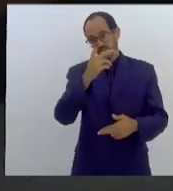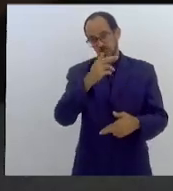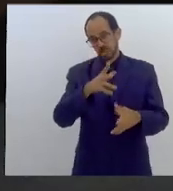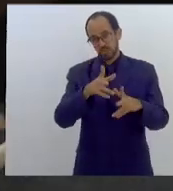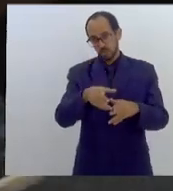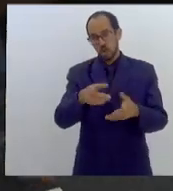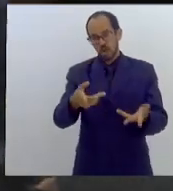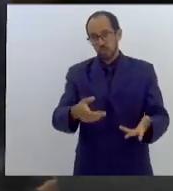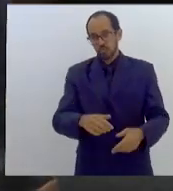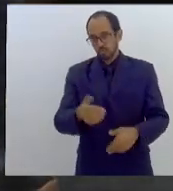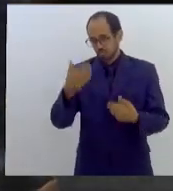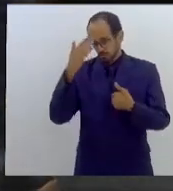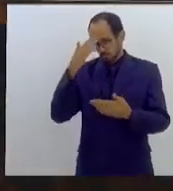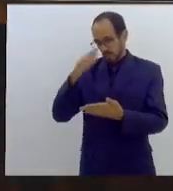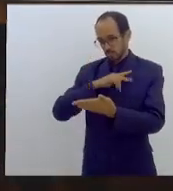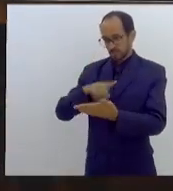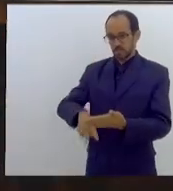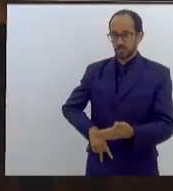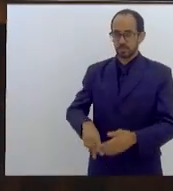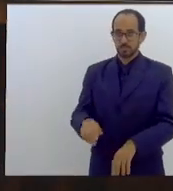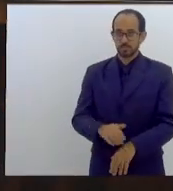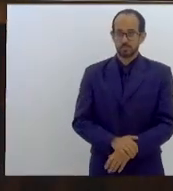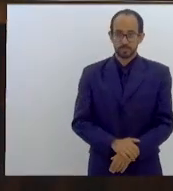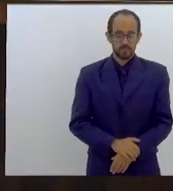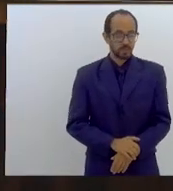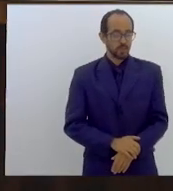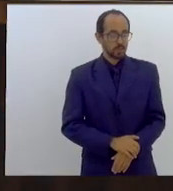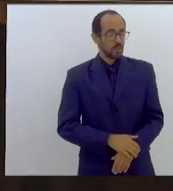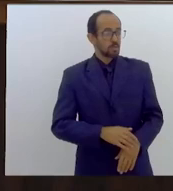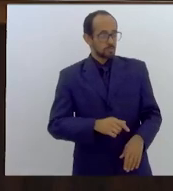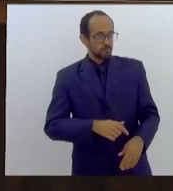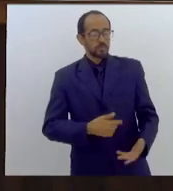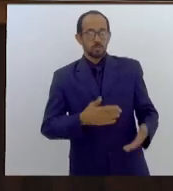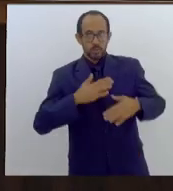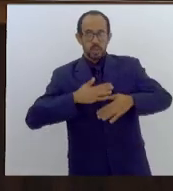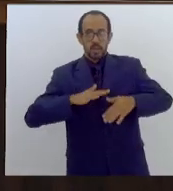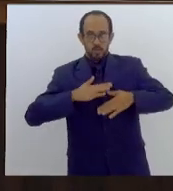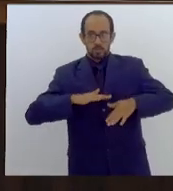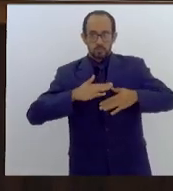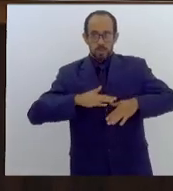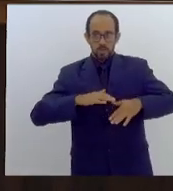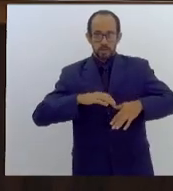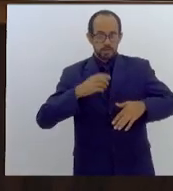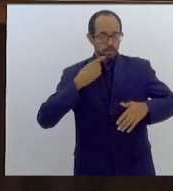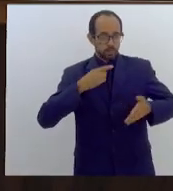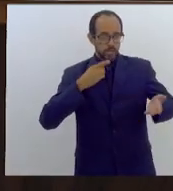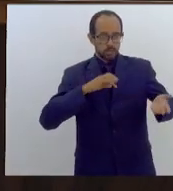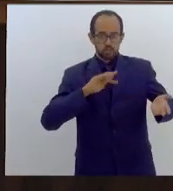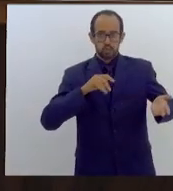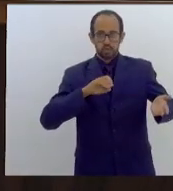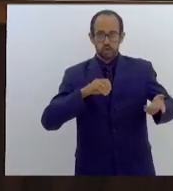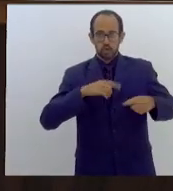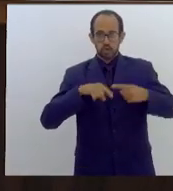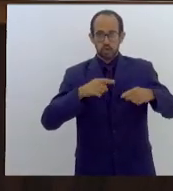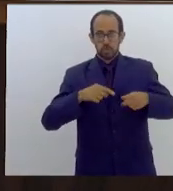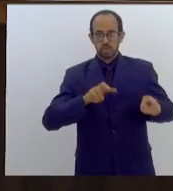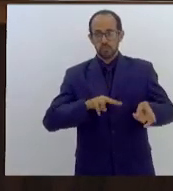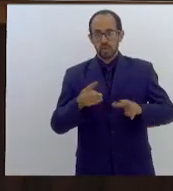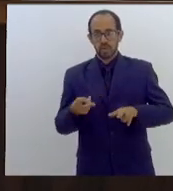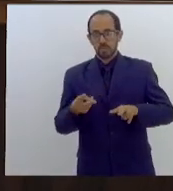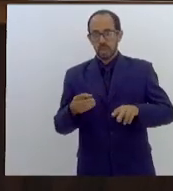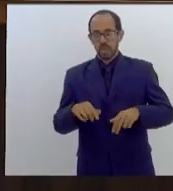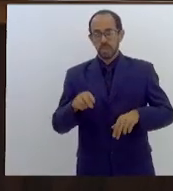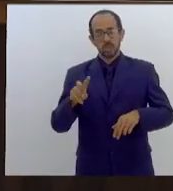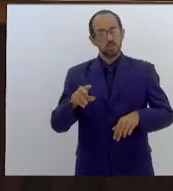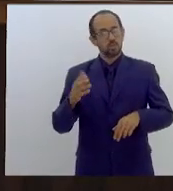na tarde de hoje. Obrigado, presidente. Muita hora nessa calma. Deputado Chico, E eu vou dar um encaminhamento aqui. Senhor presidente. Eu não vou mais